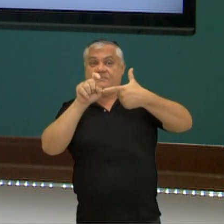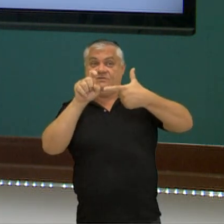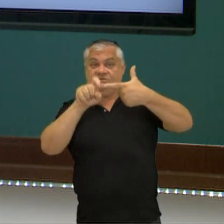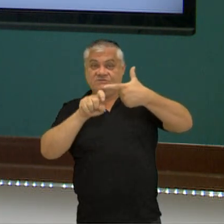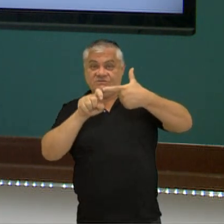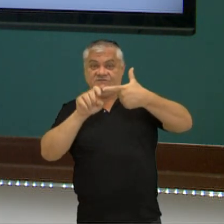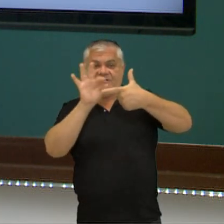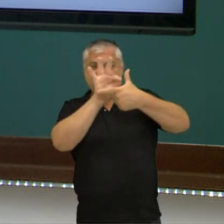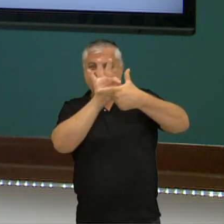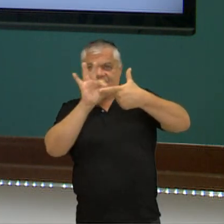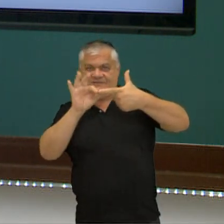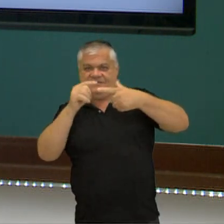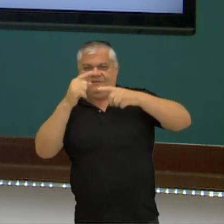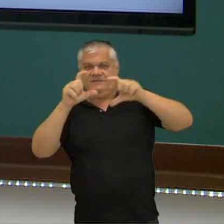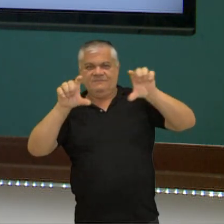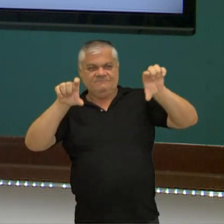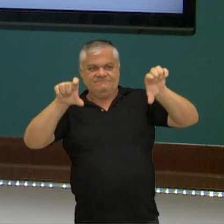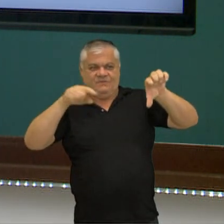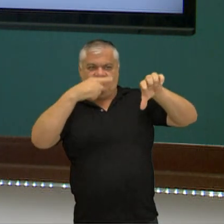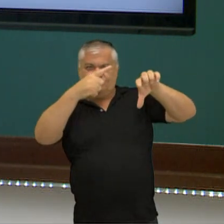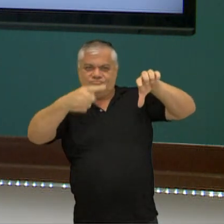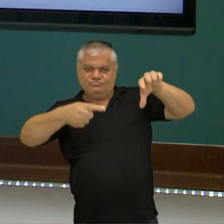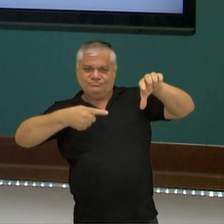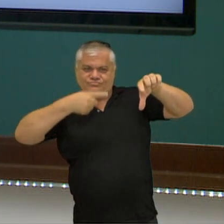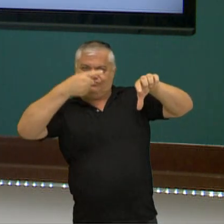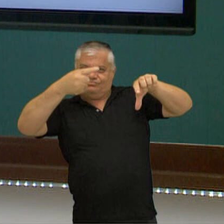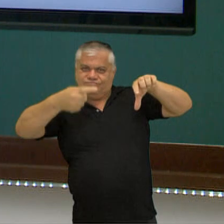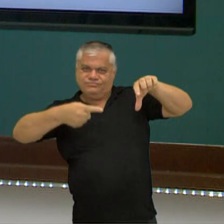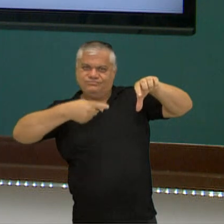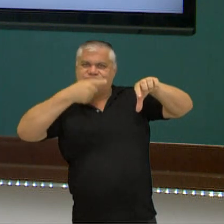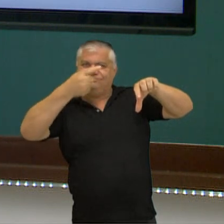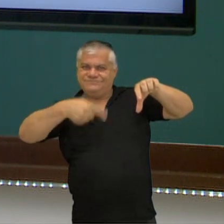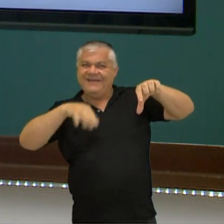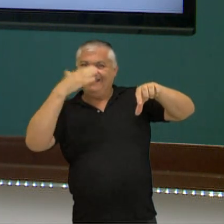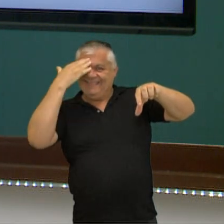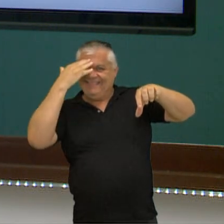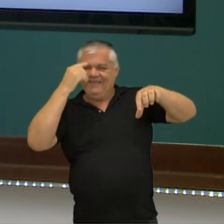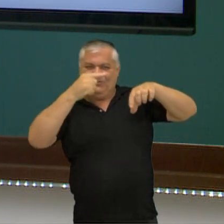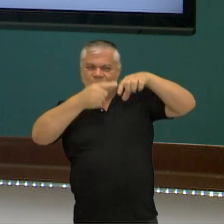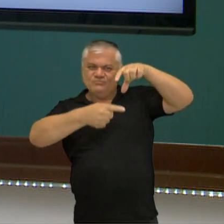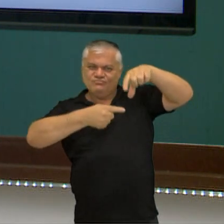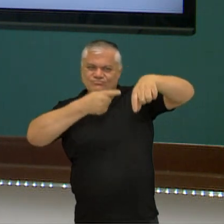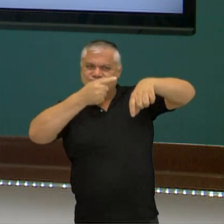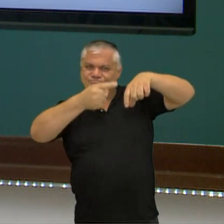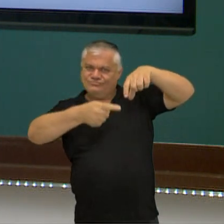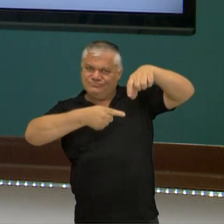círculo vai estar formado nas duas extremidades aqui. É como se a gente tivesse o nosso cilindro